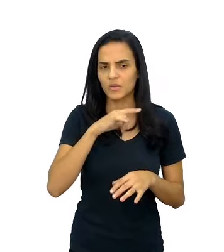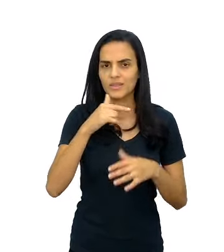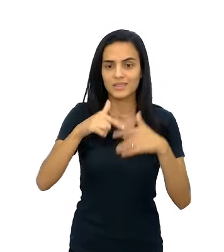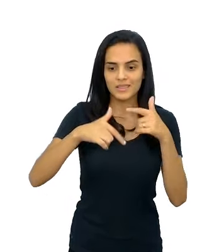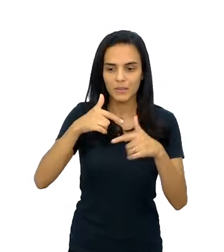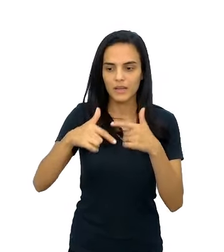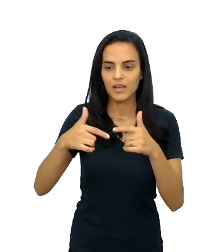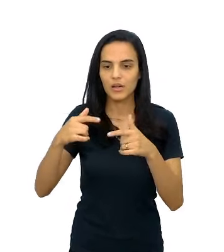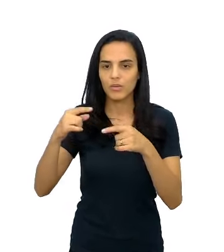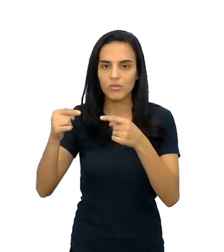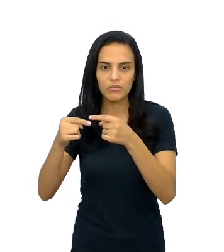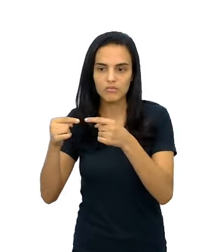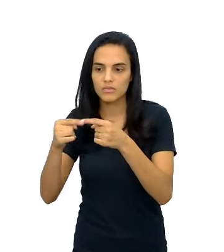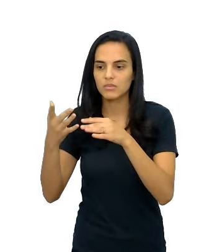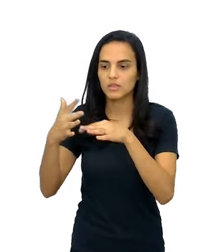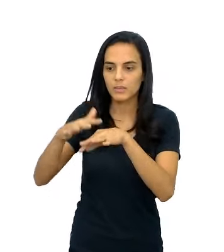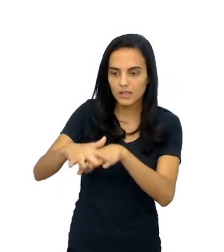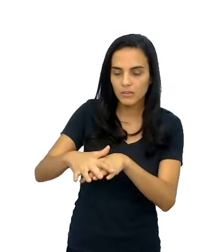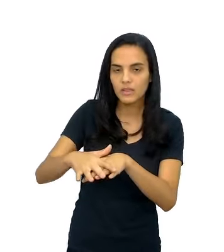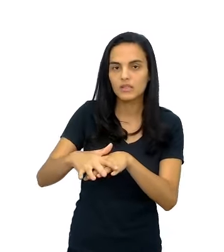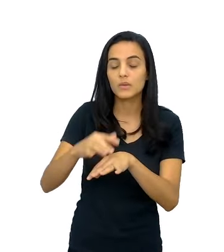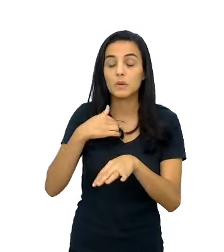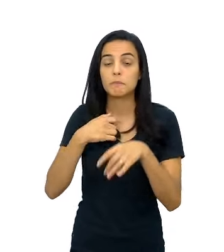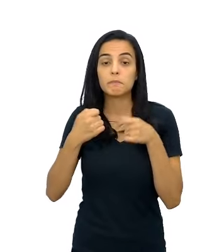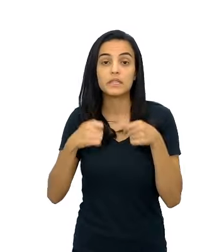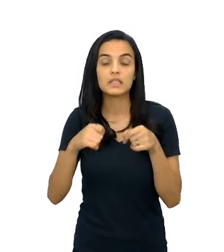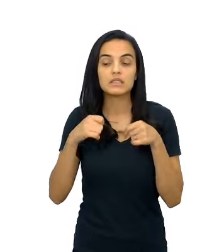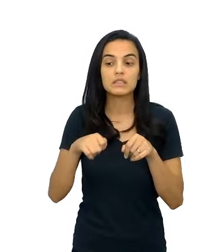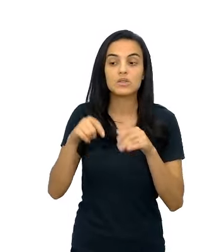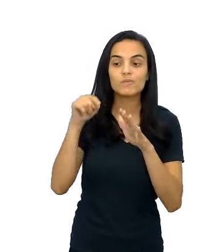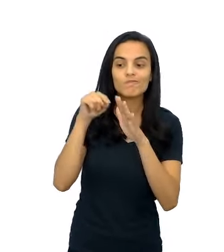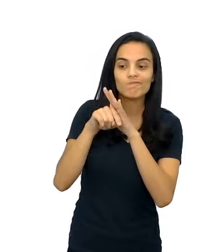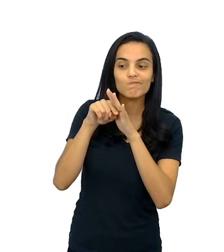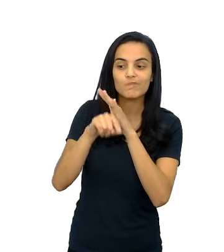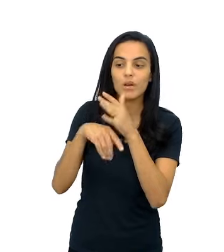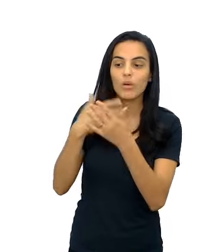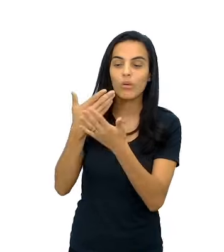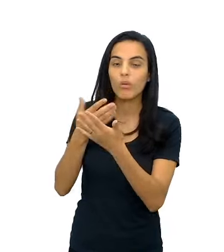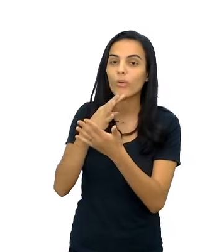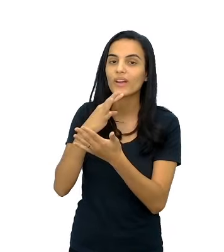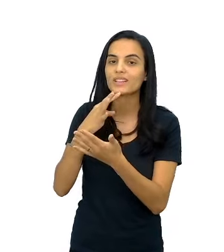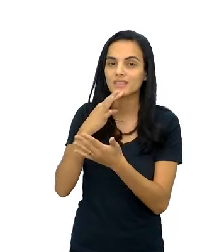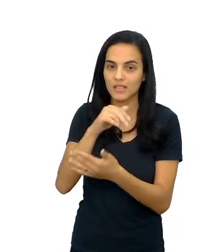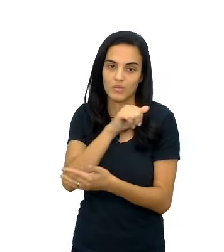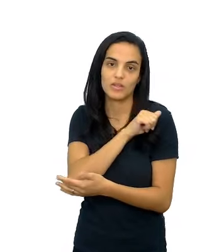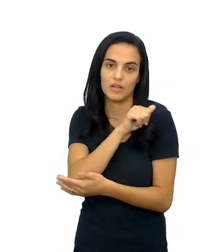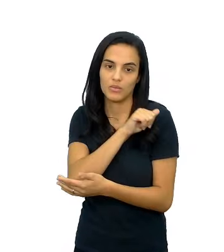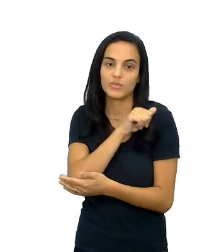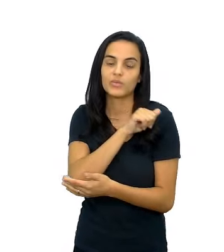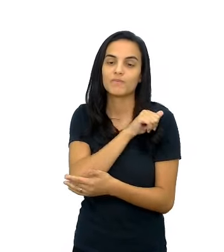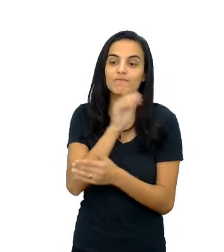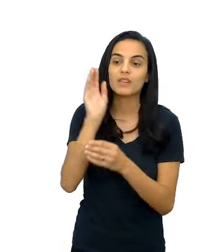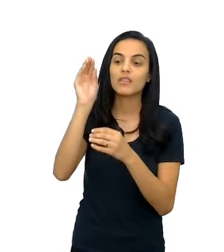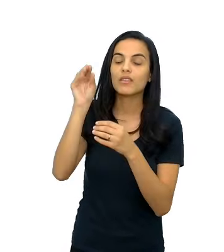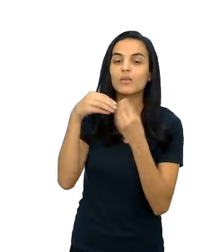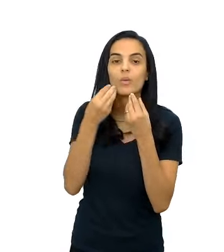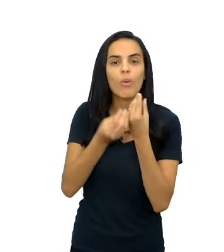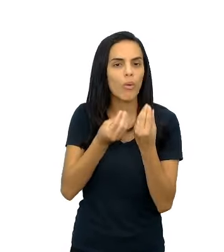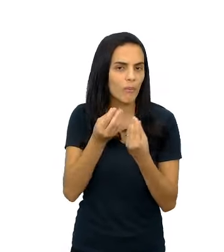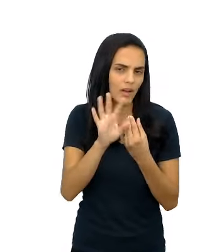objeto matemático, eu preciso prever, eu preciso conhecer os meus estudantes, conhecer no